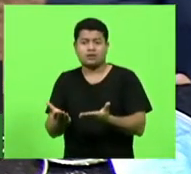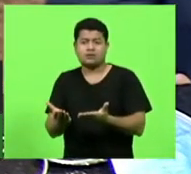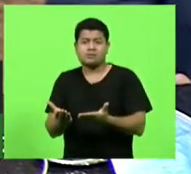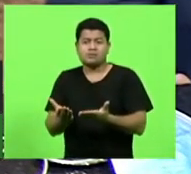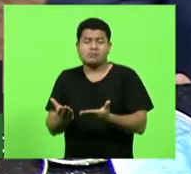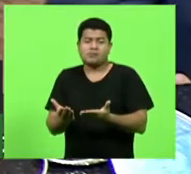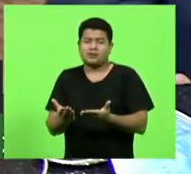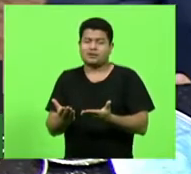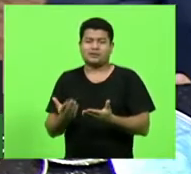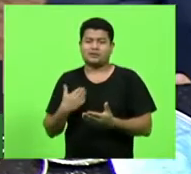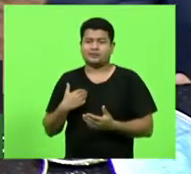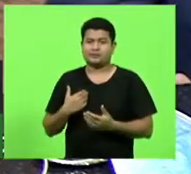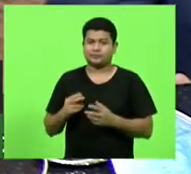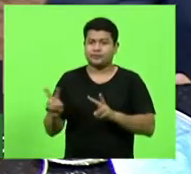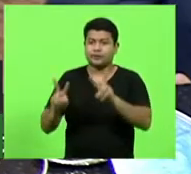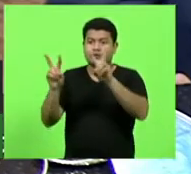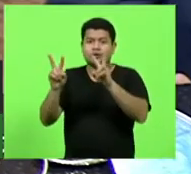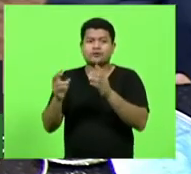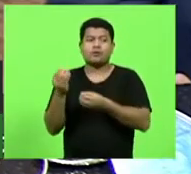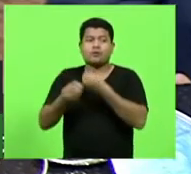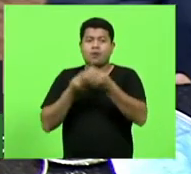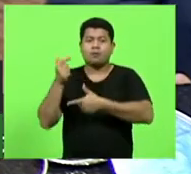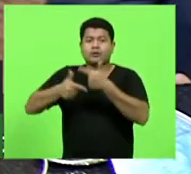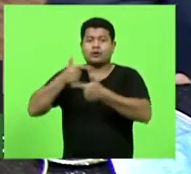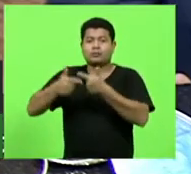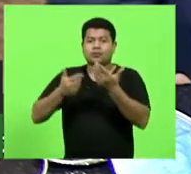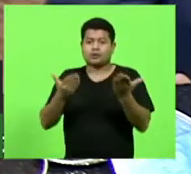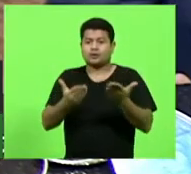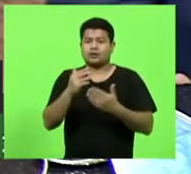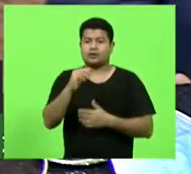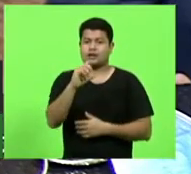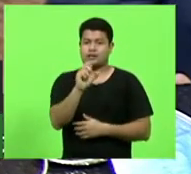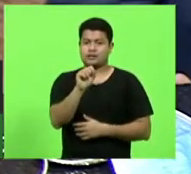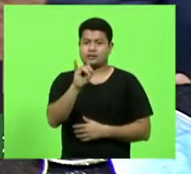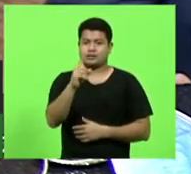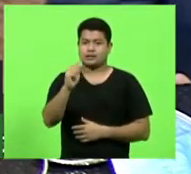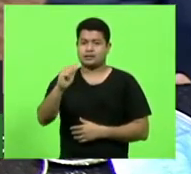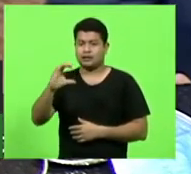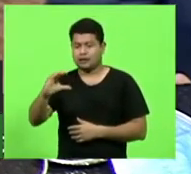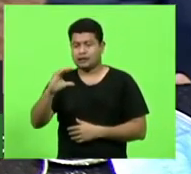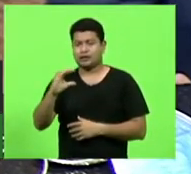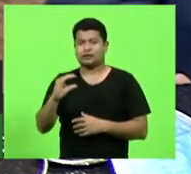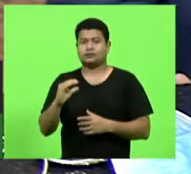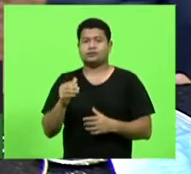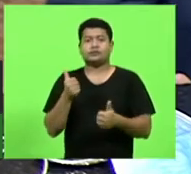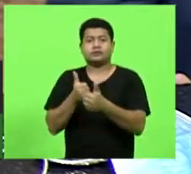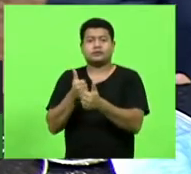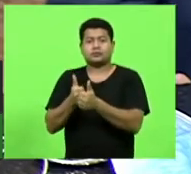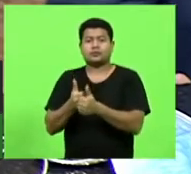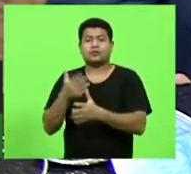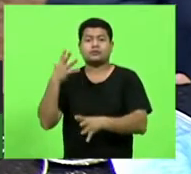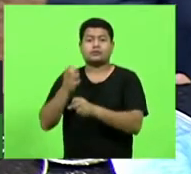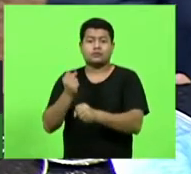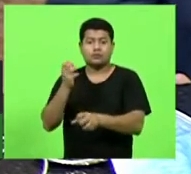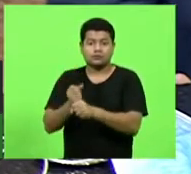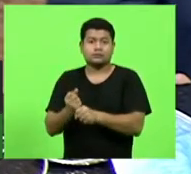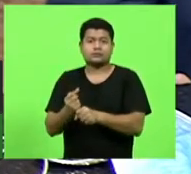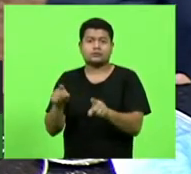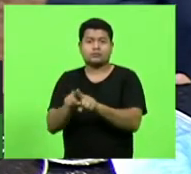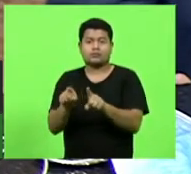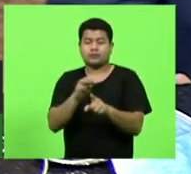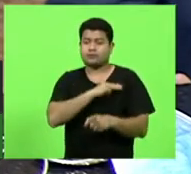ANTAC, do Ministério Público, que já deram como irregular a situação, o que acontece